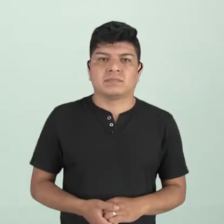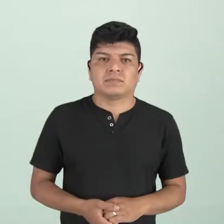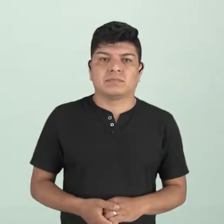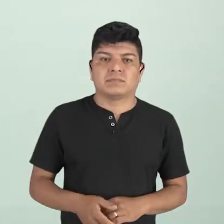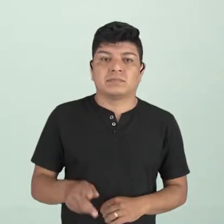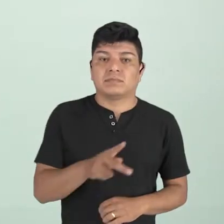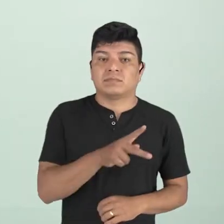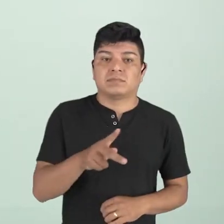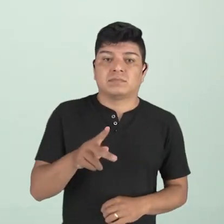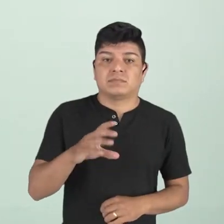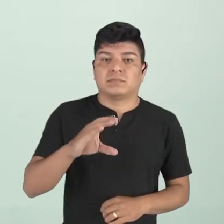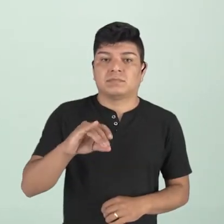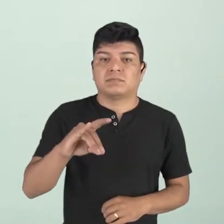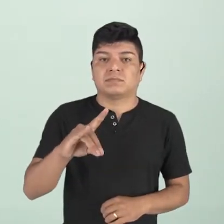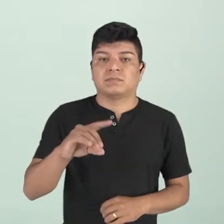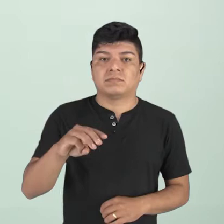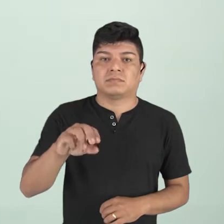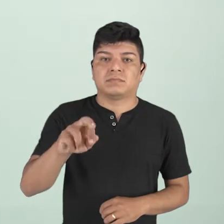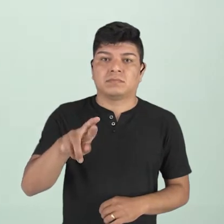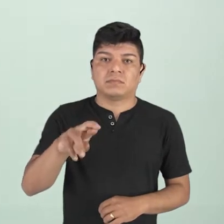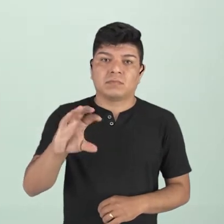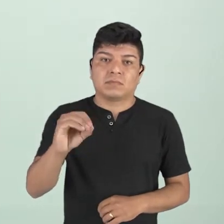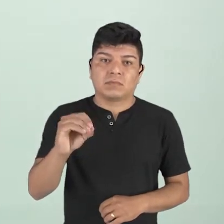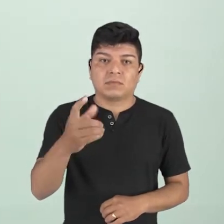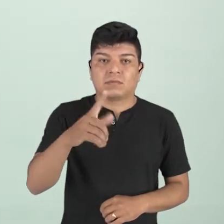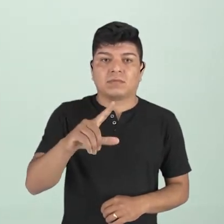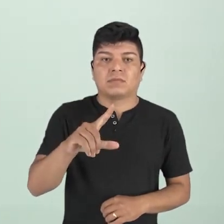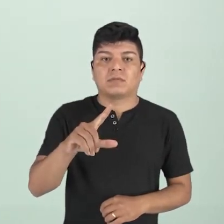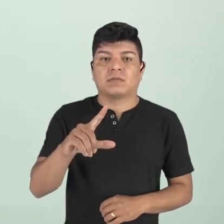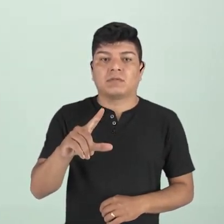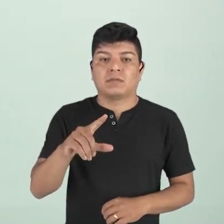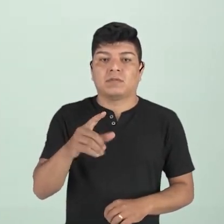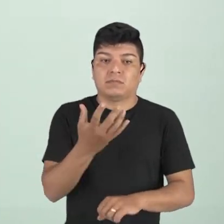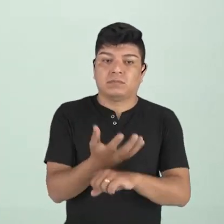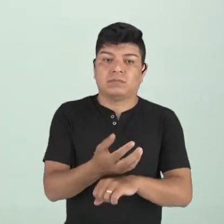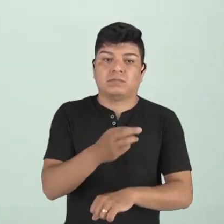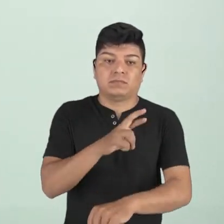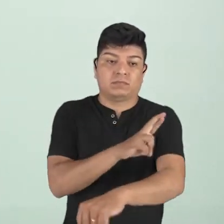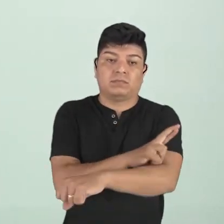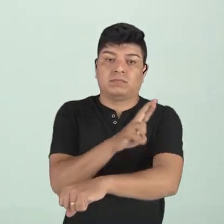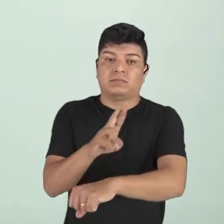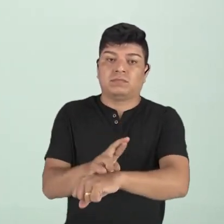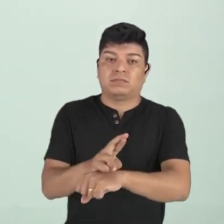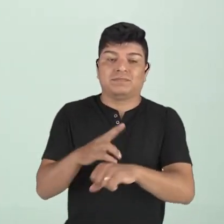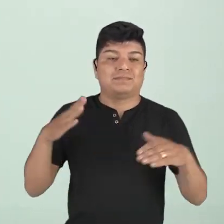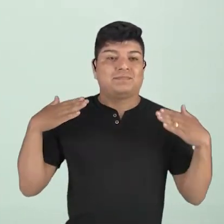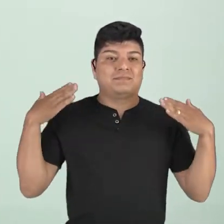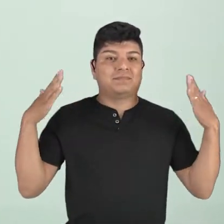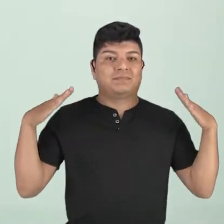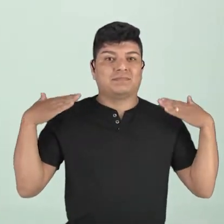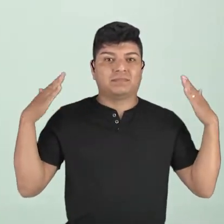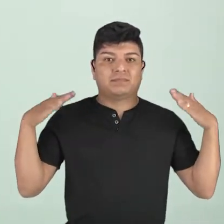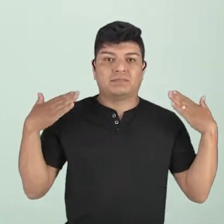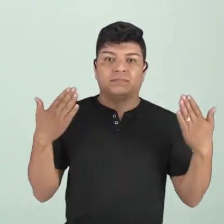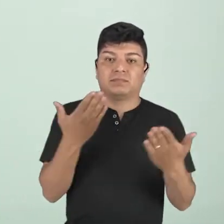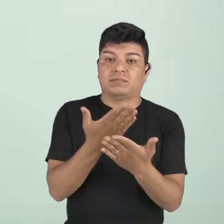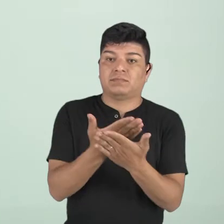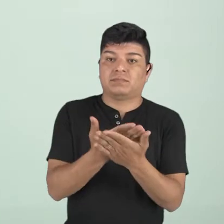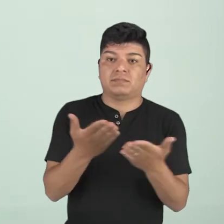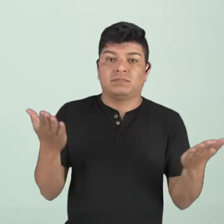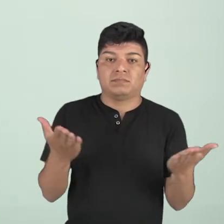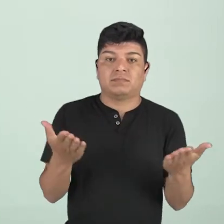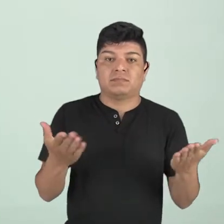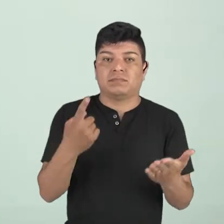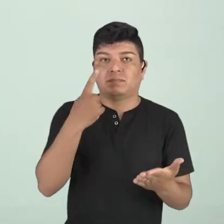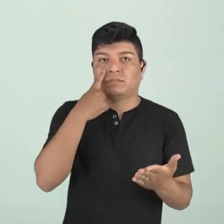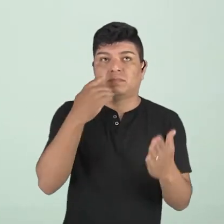Professor Cid Mauro, Ensino Religioso, nós estamos de novo com vocês do sexto ano, é uma grande alegria. Na aula de hoje a gente vai